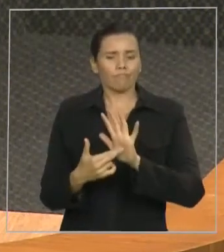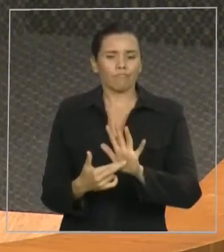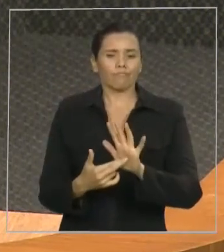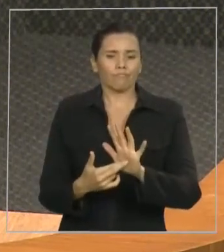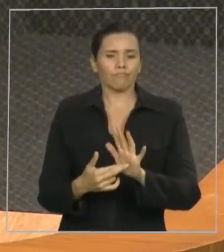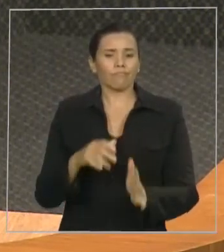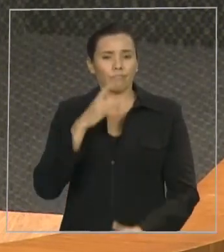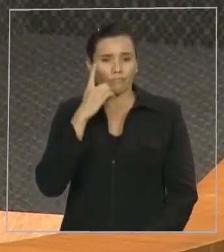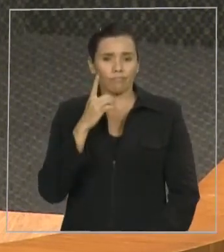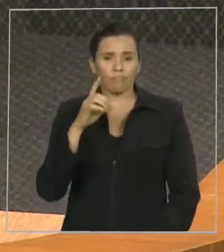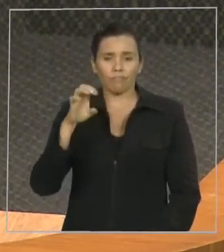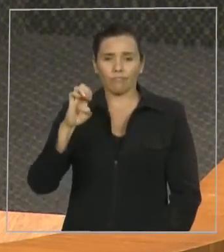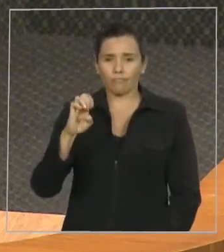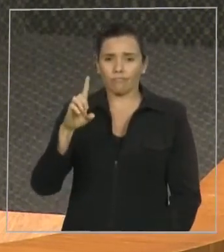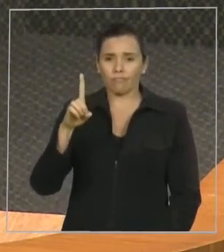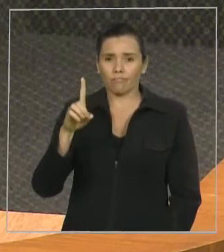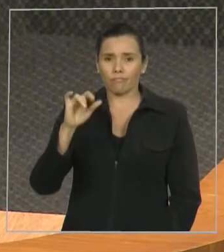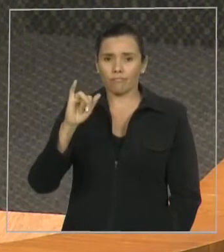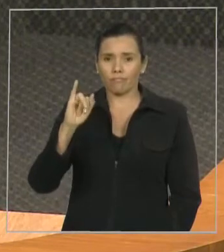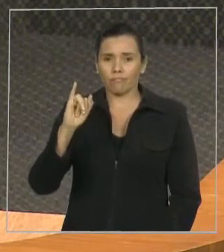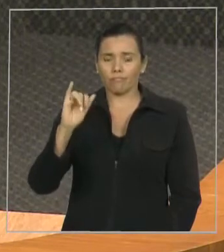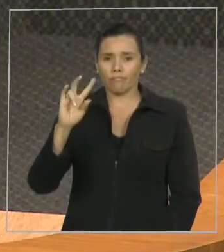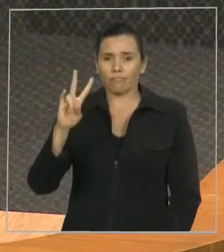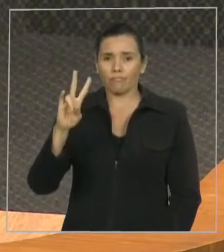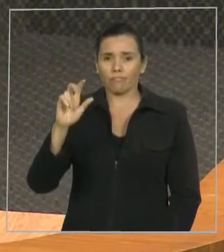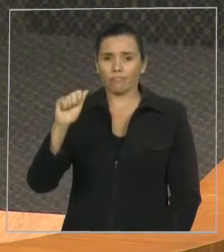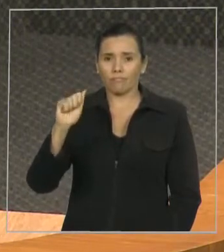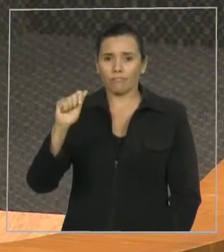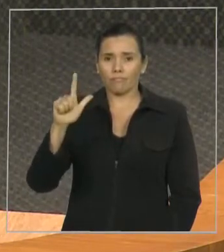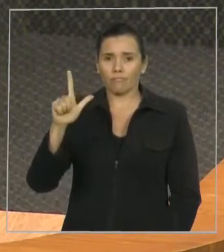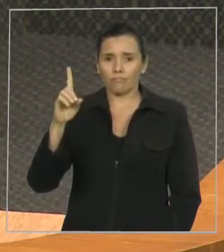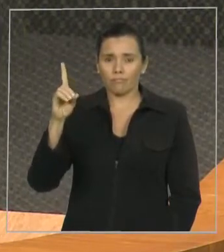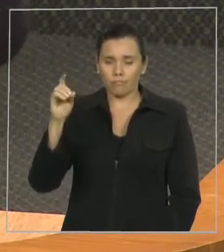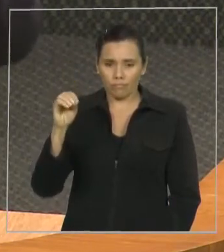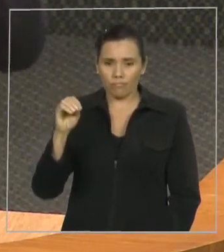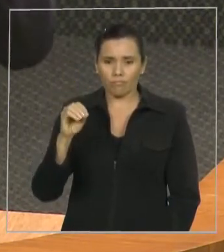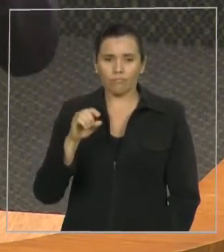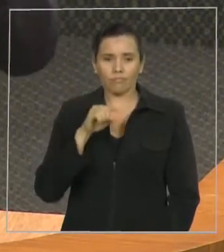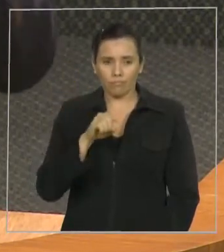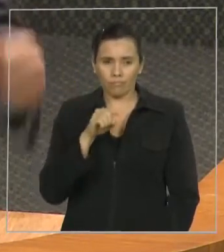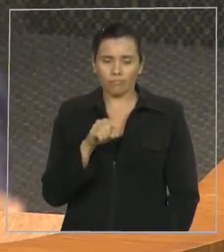Excelência, que é um batalhador das causas aqui nessa cidade e nesse Maranhão.